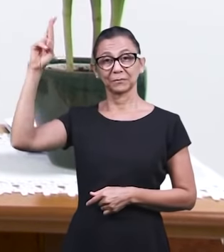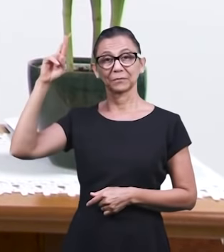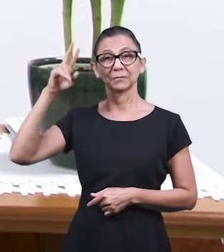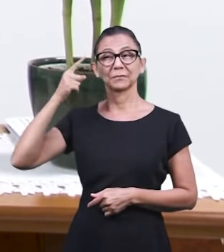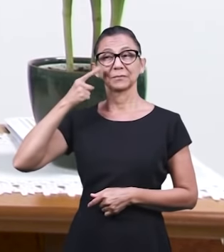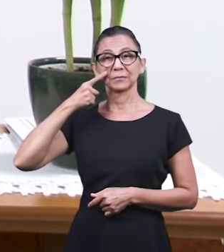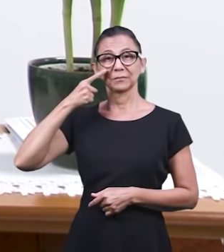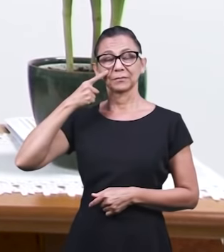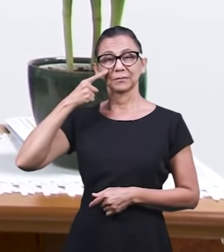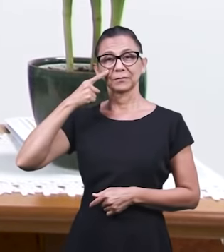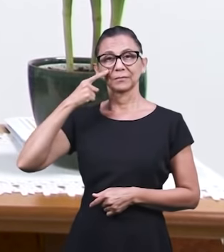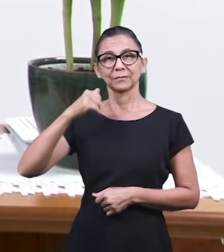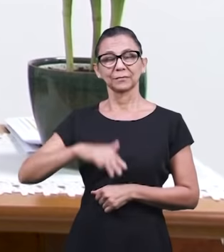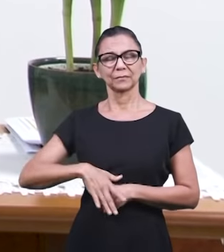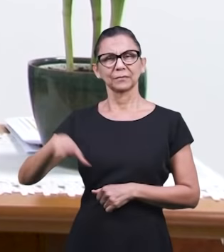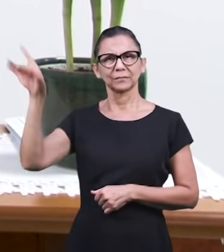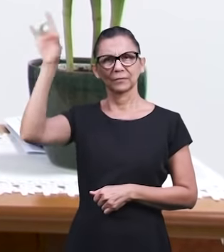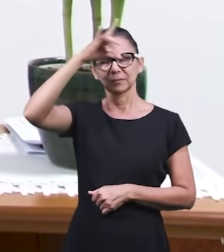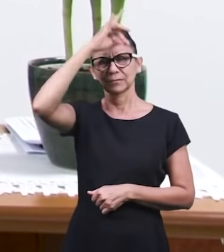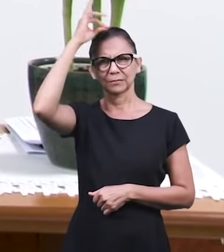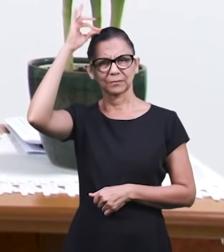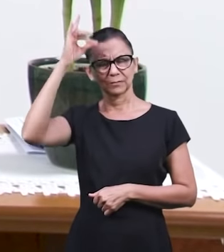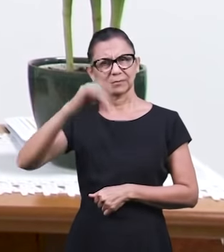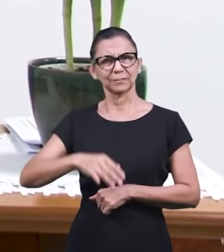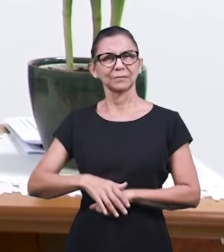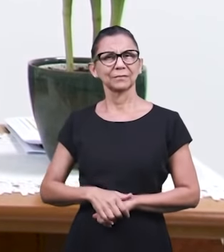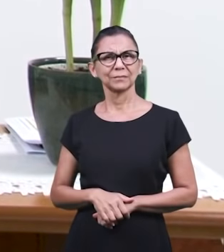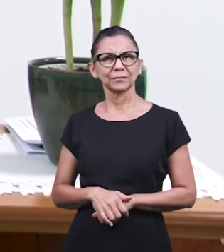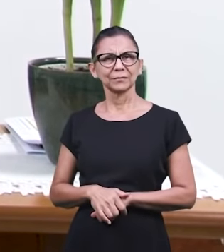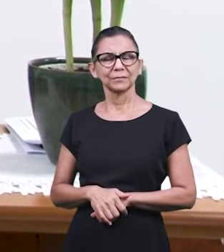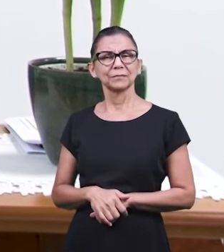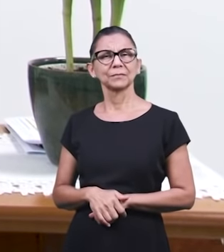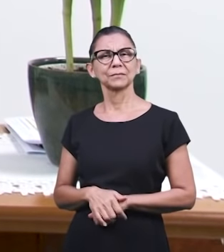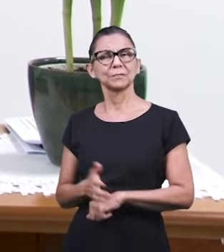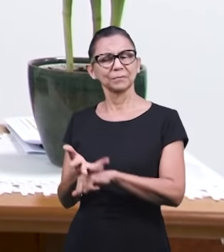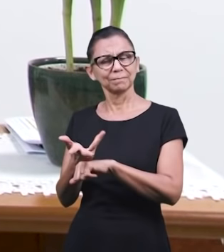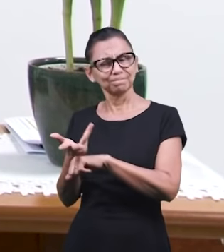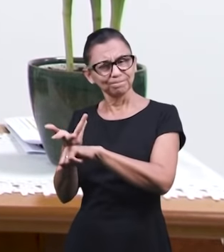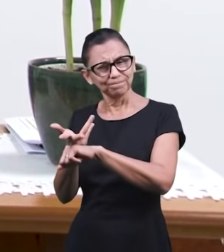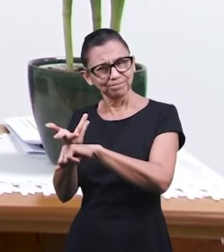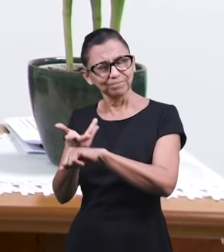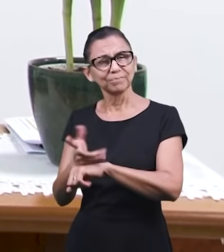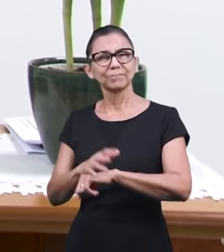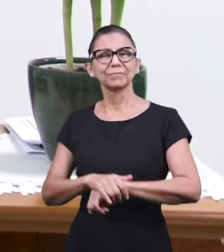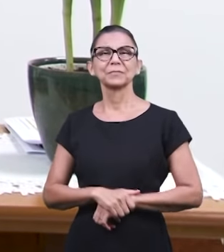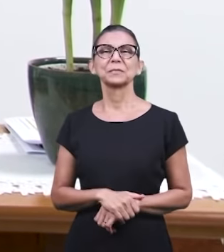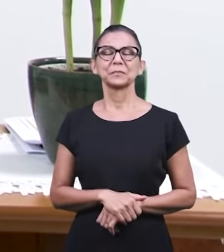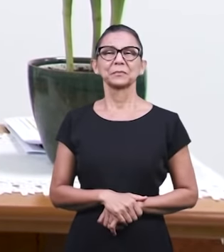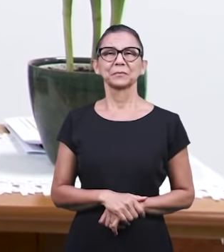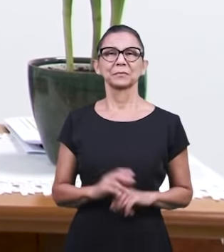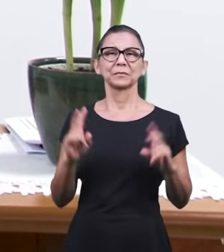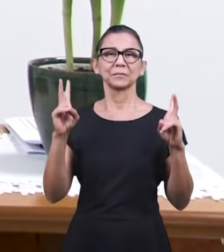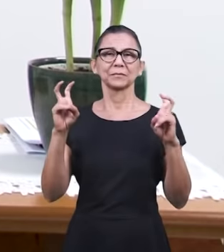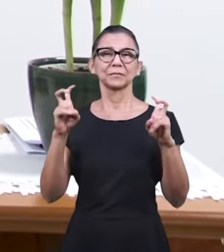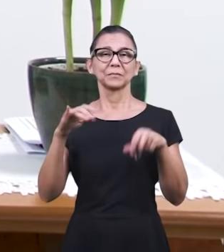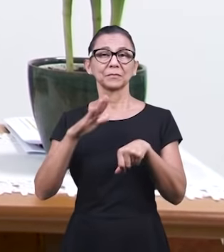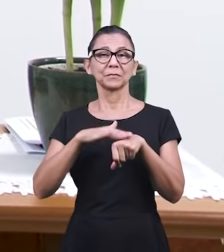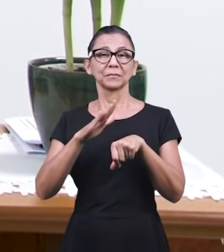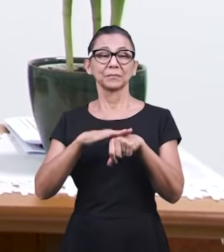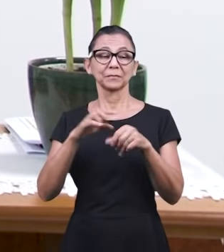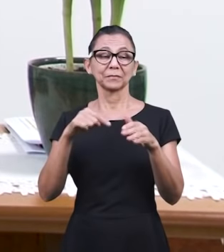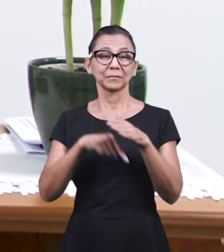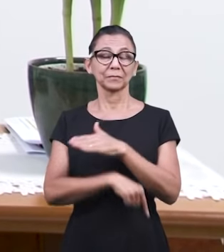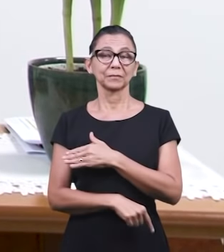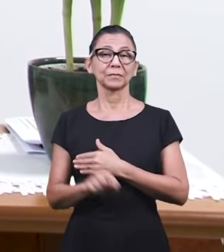hora. Vejam os irmãos, o Espírito Santo incomodando aos servos para que este assunto seja trazido, recordado,